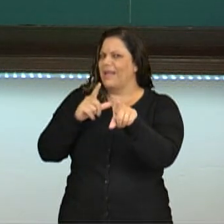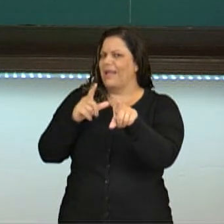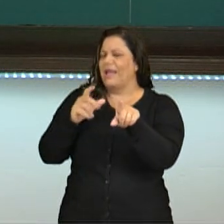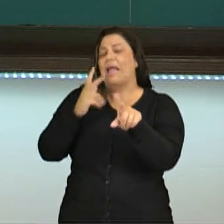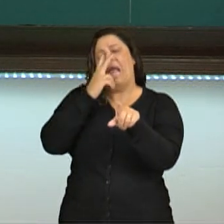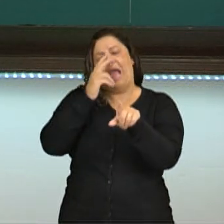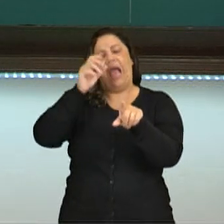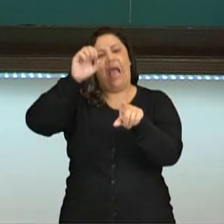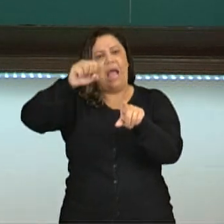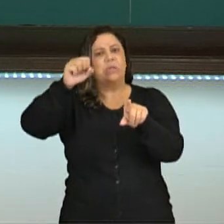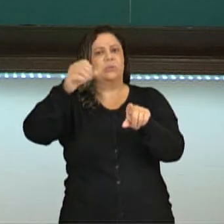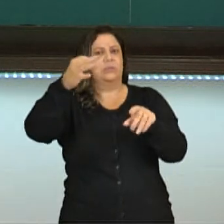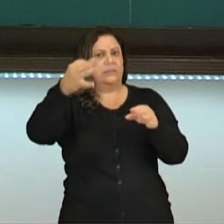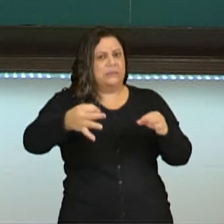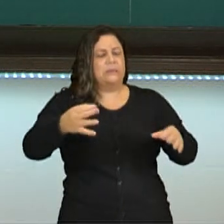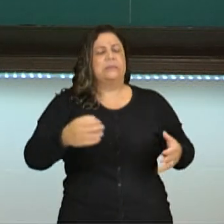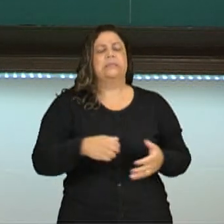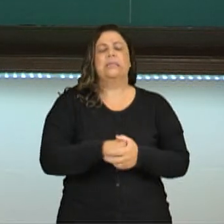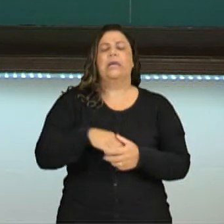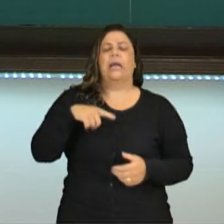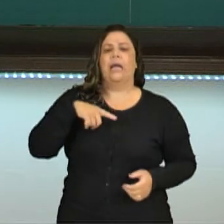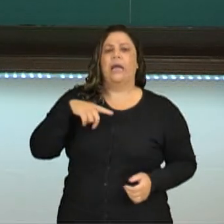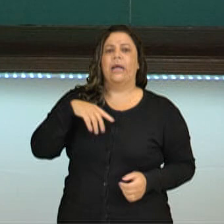smartphone. Mas você